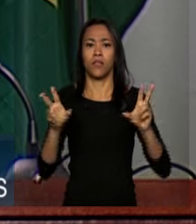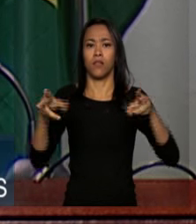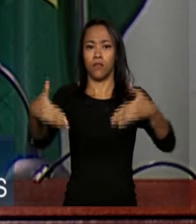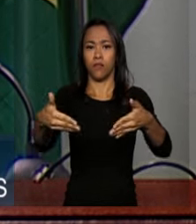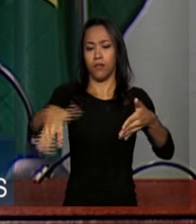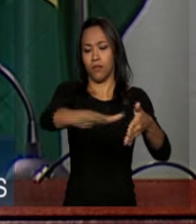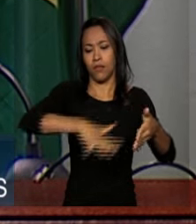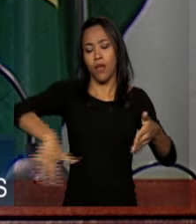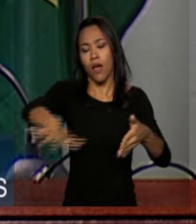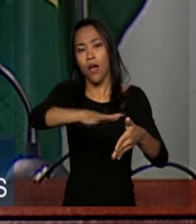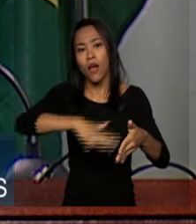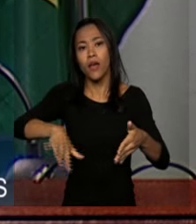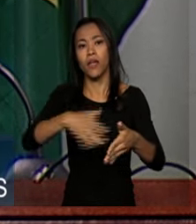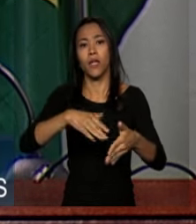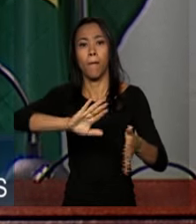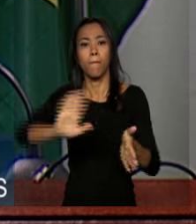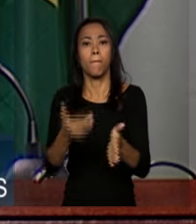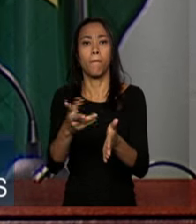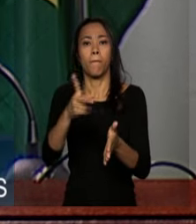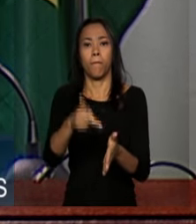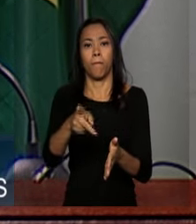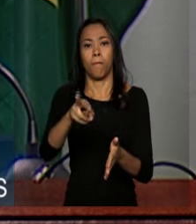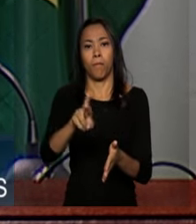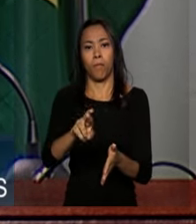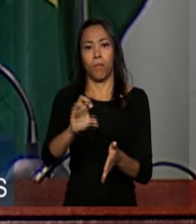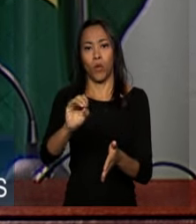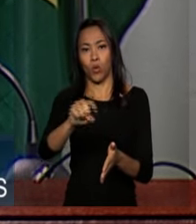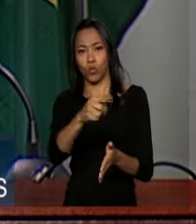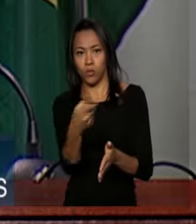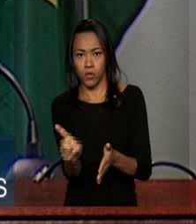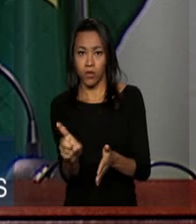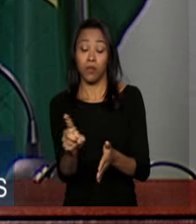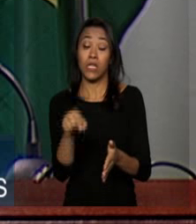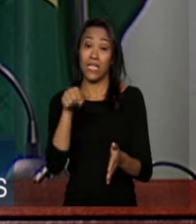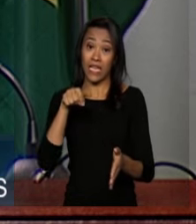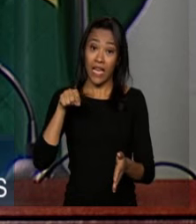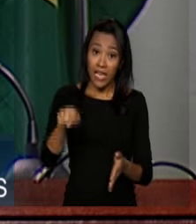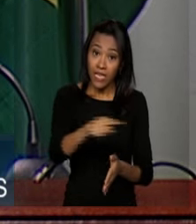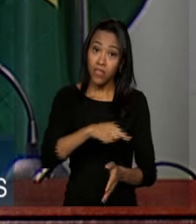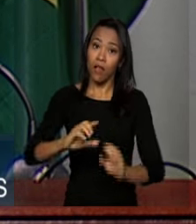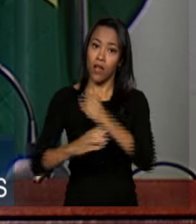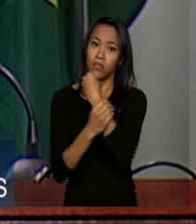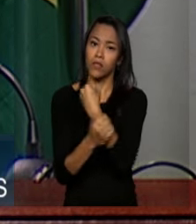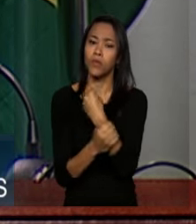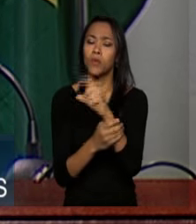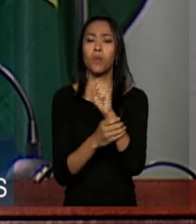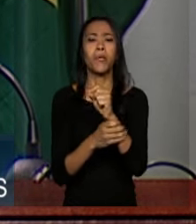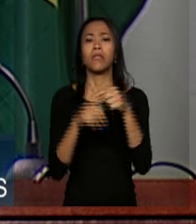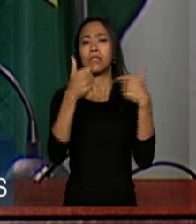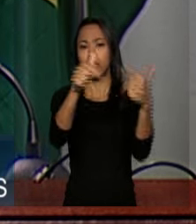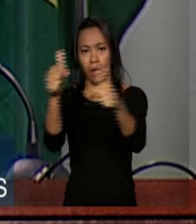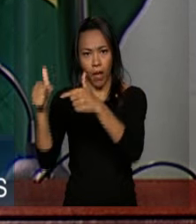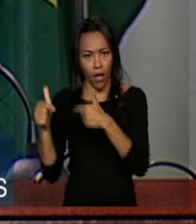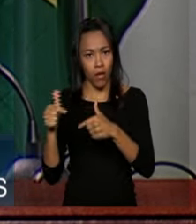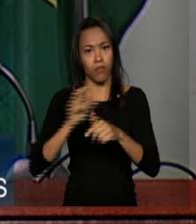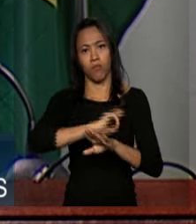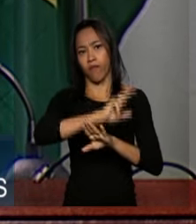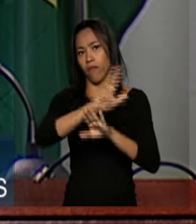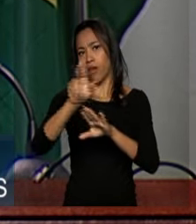nacional. Eles asseguram para os países geração de trabalho, geração de